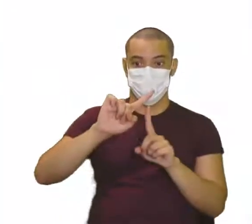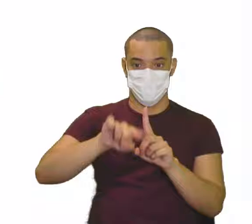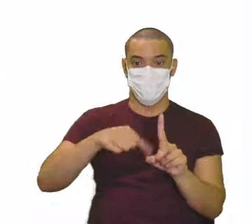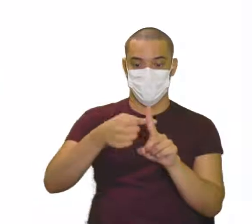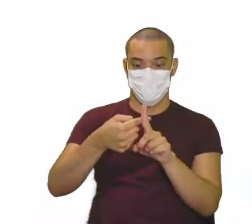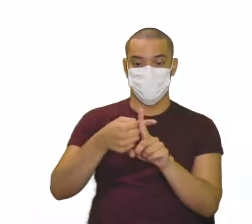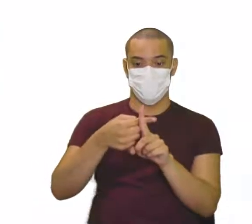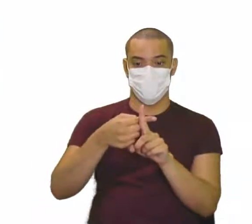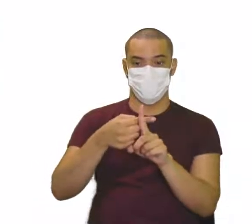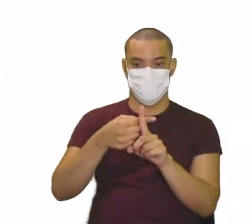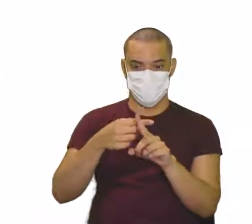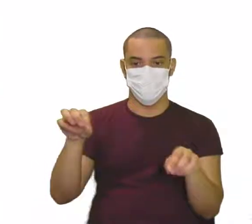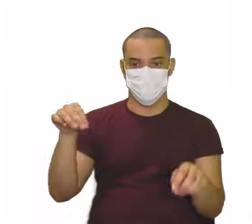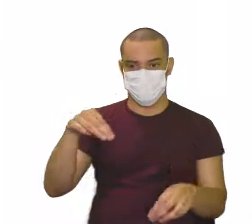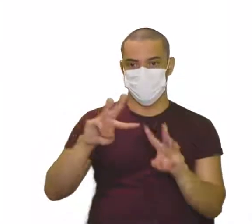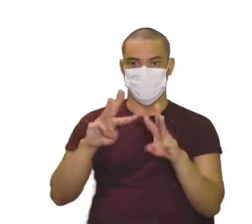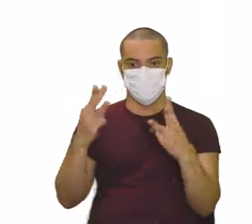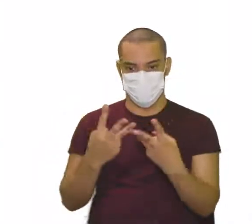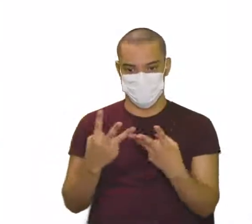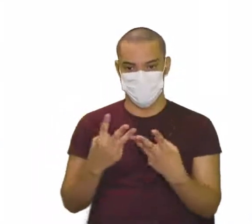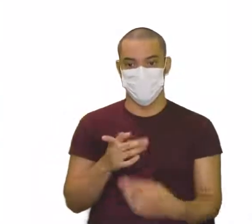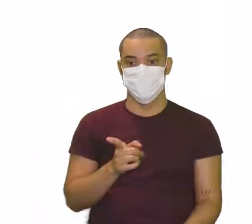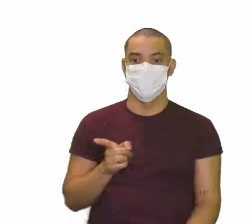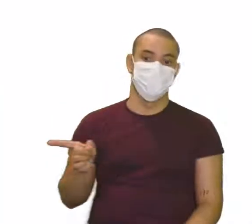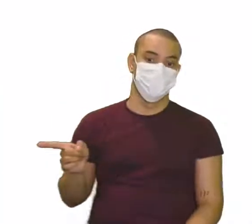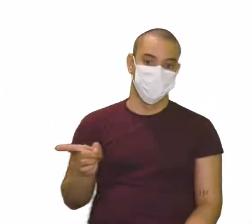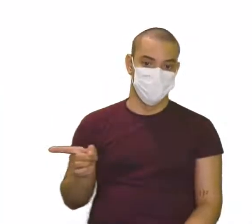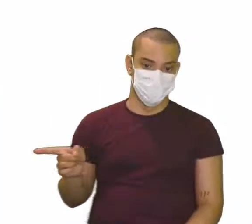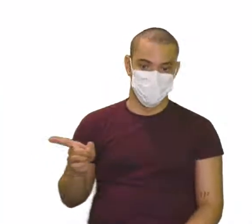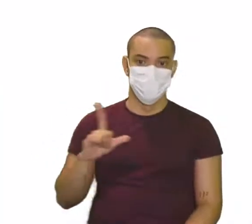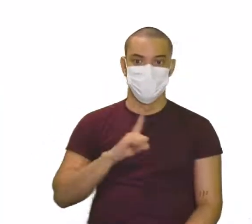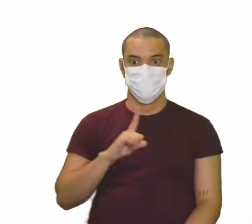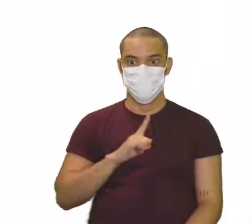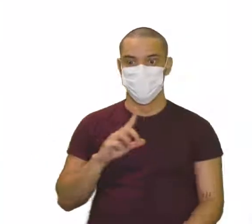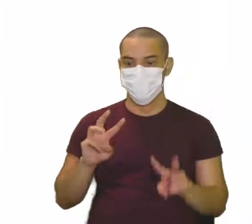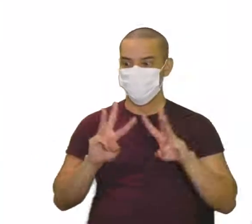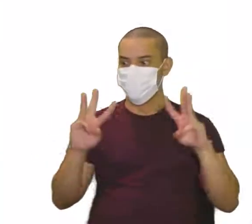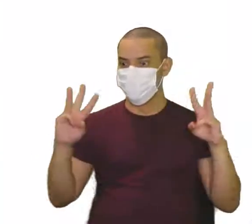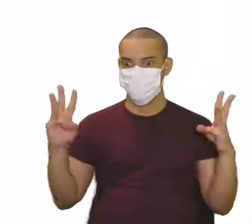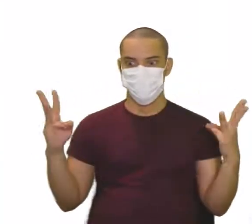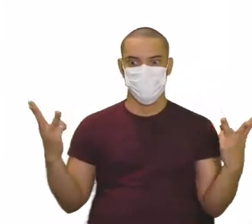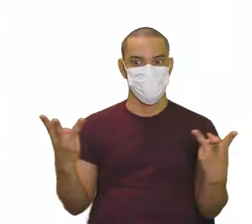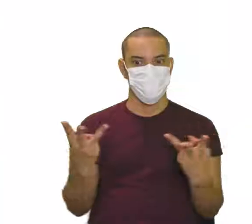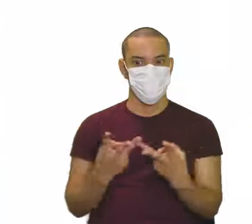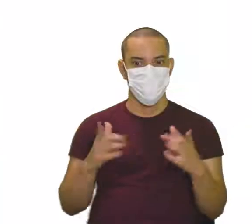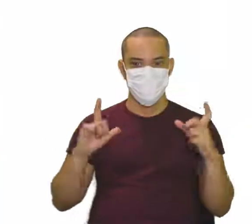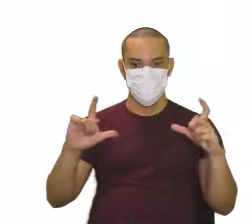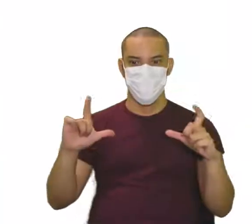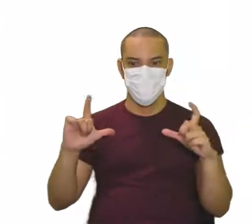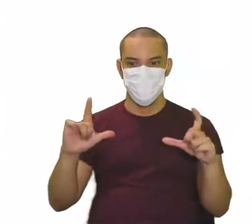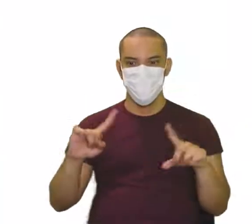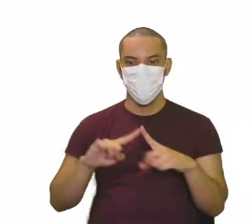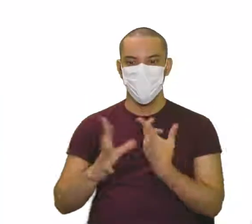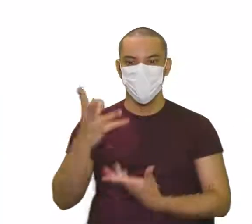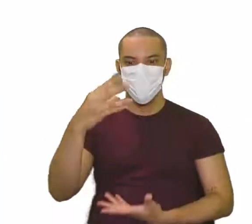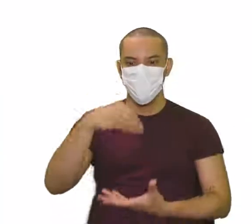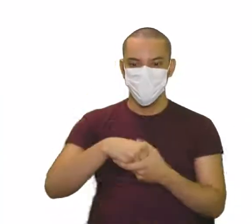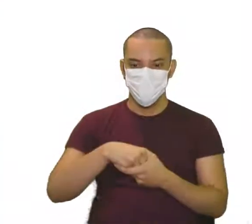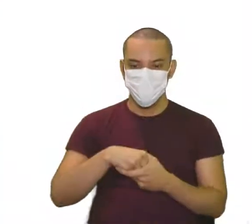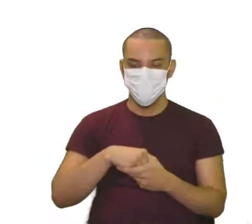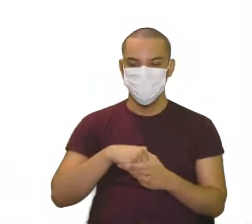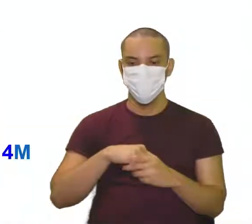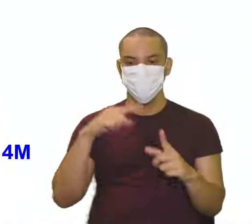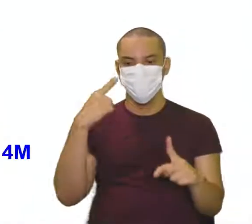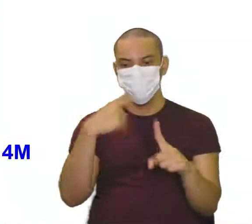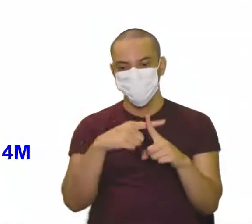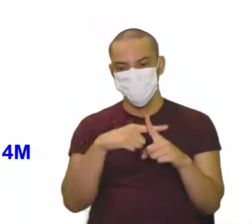elétron, ele é portador de carga positiva. E alfa tem uma massa enorme, né? Ok? Ele é portador de